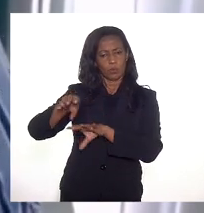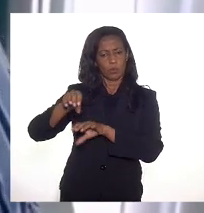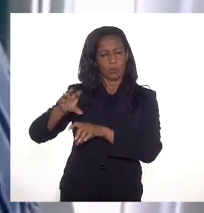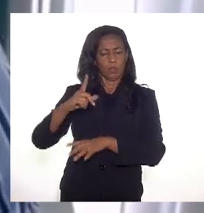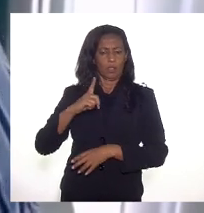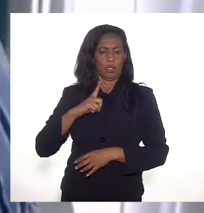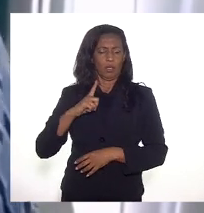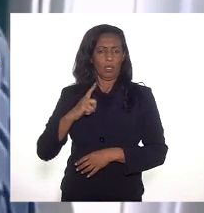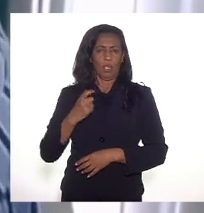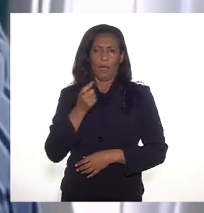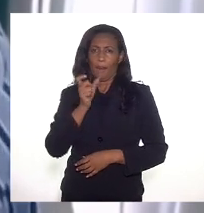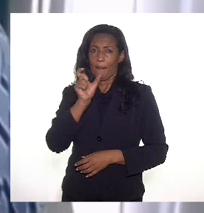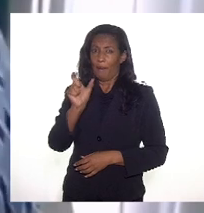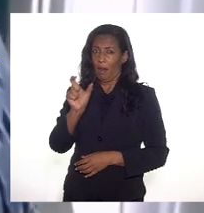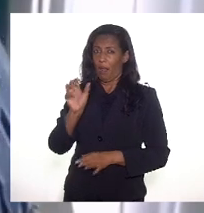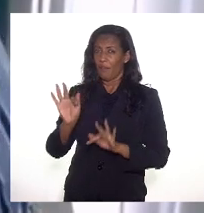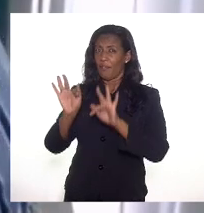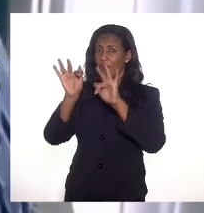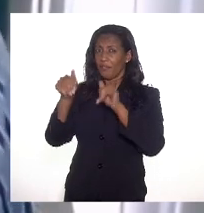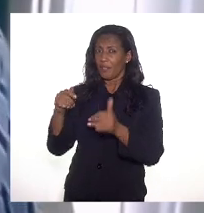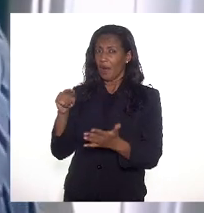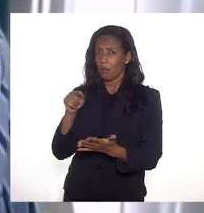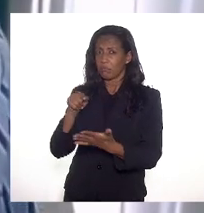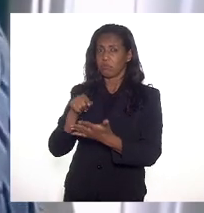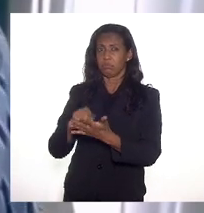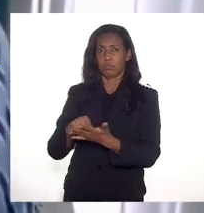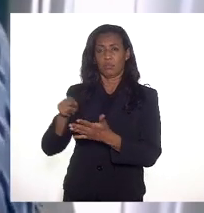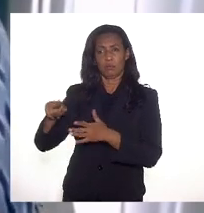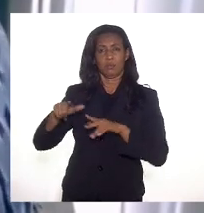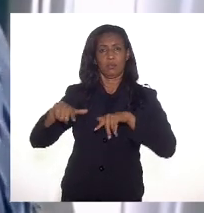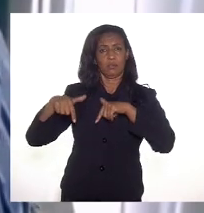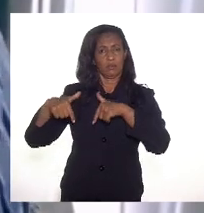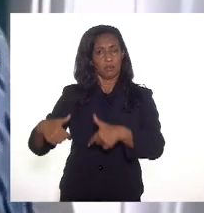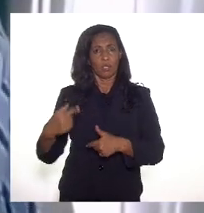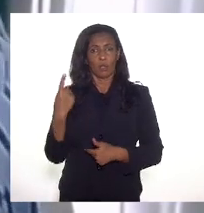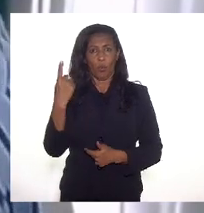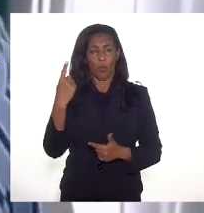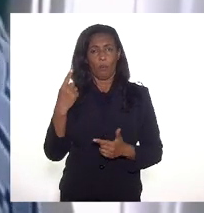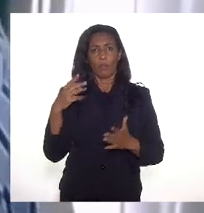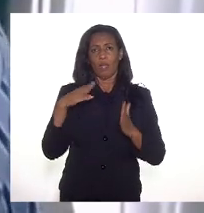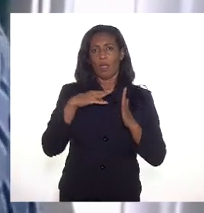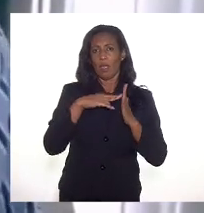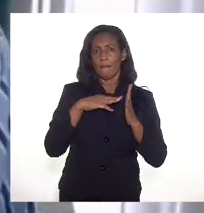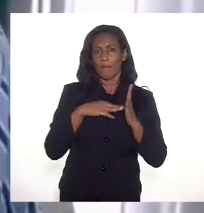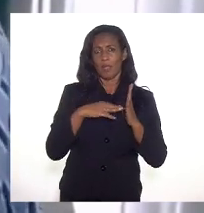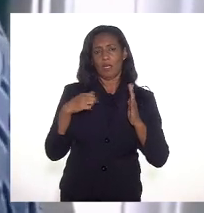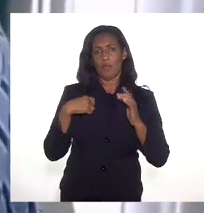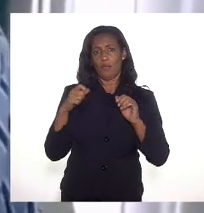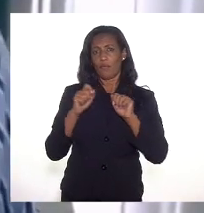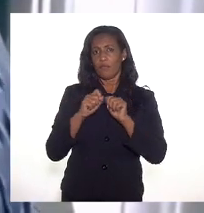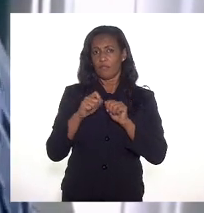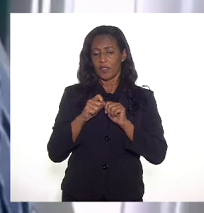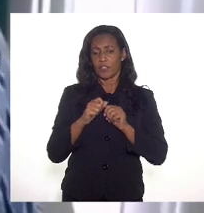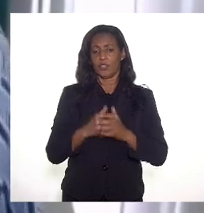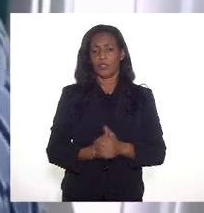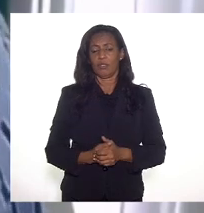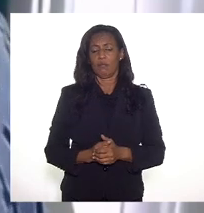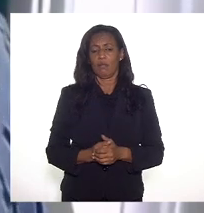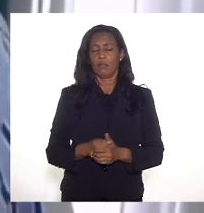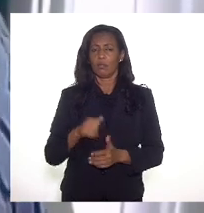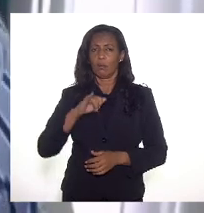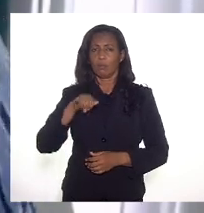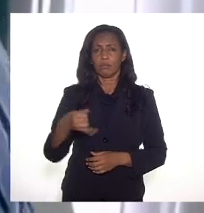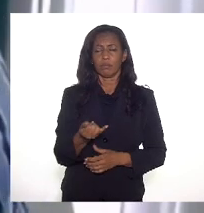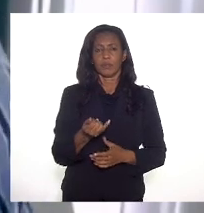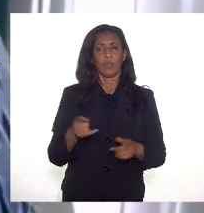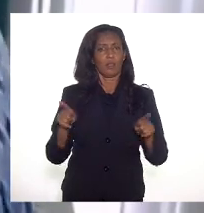tenha uma palavra final sobre a homologação desses atos. E uma das emendas que fiz, deputado Jair Bittencourt, é sobre a